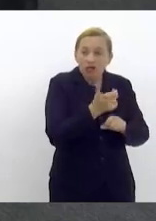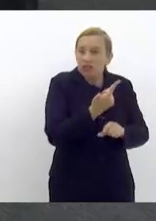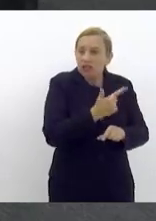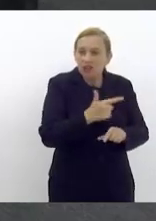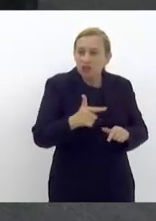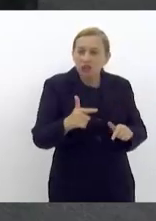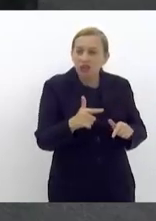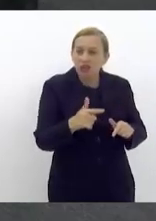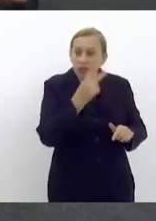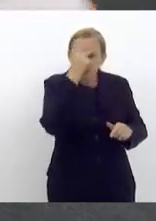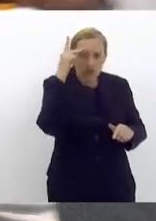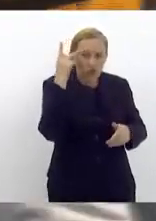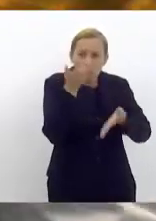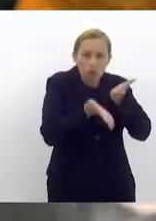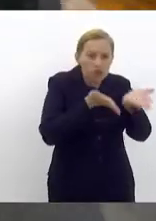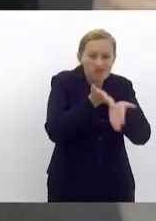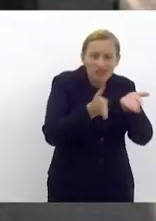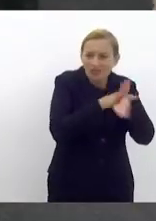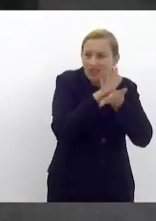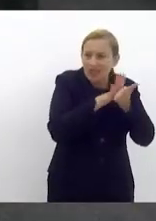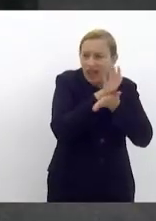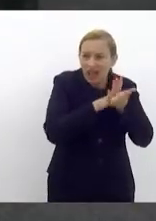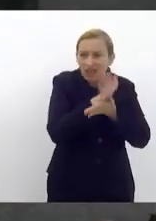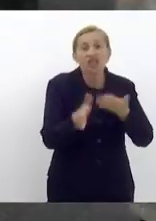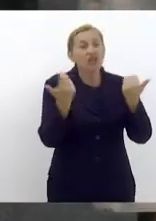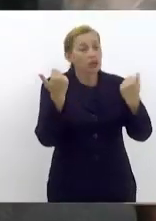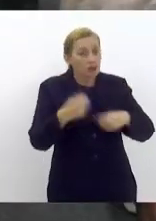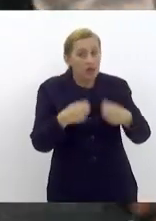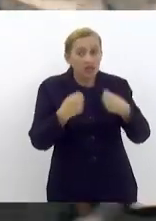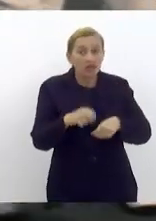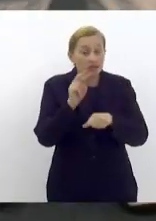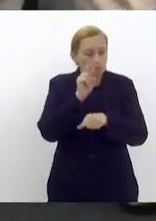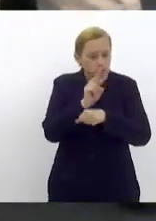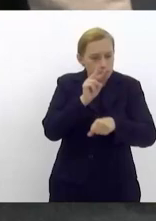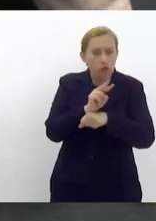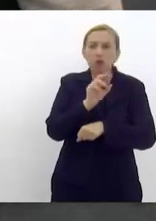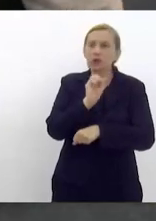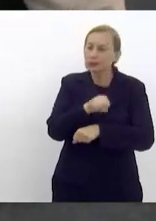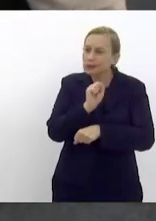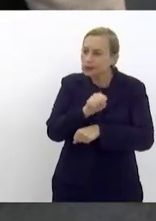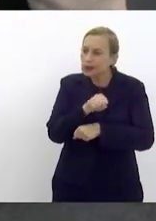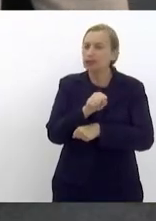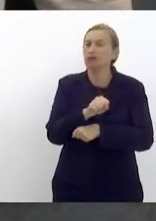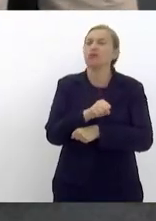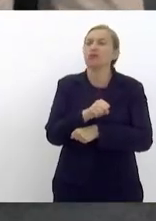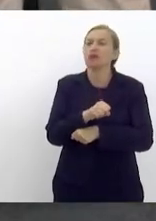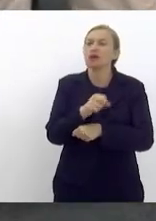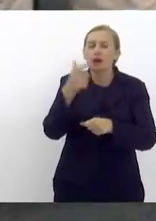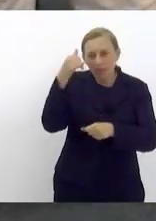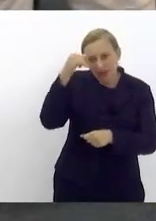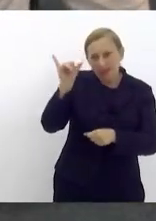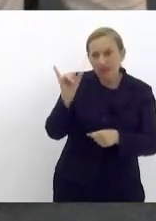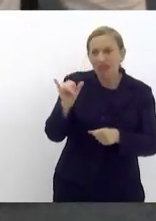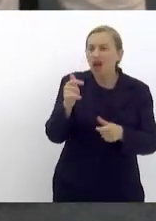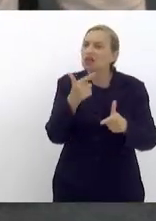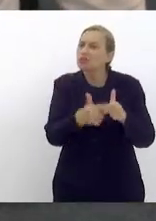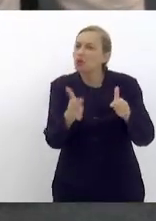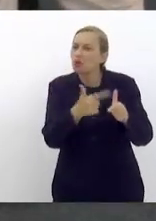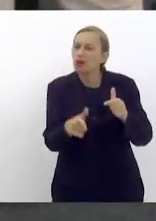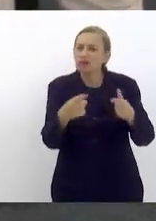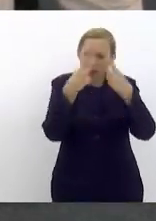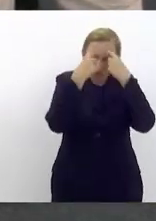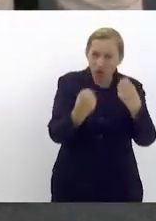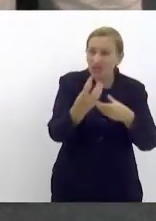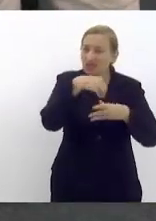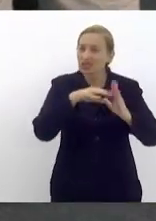Terra de ninguém, deputada Tiaju. E que a gente precisa de inspetor para evitar esse problema da violência nas